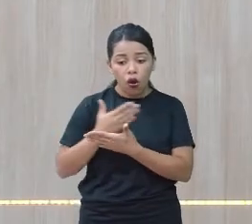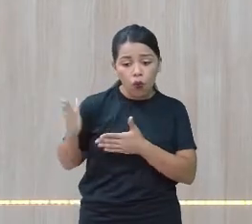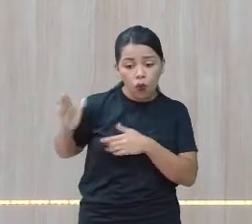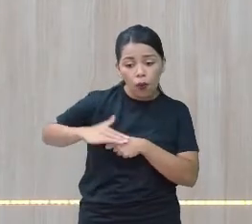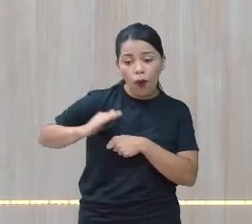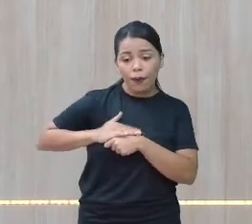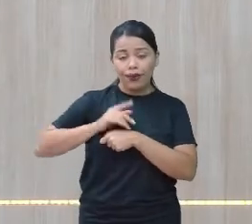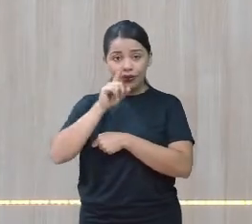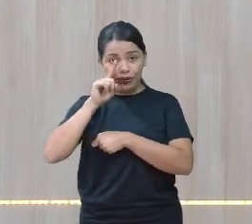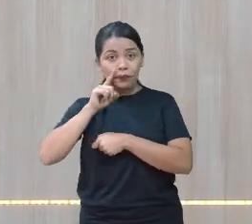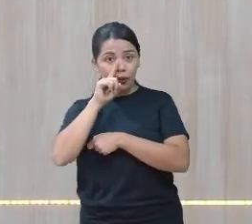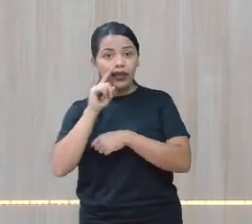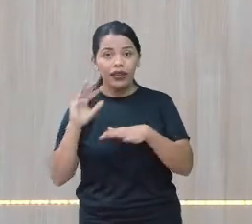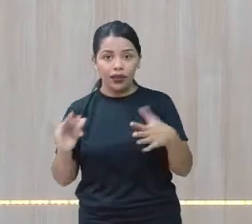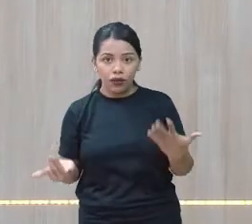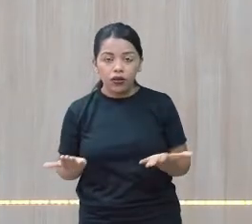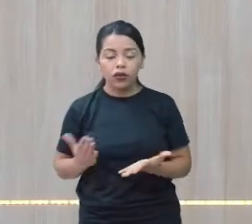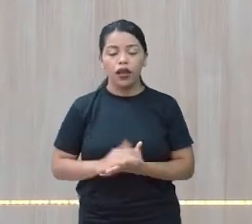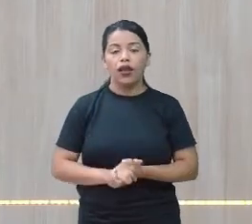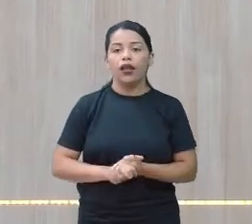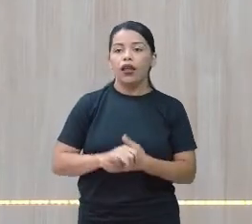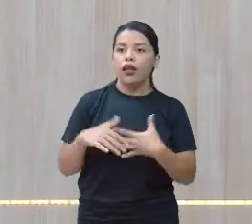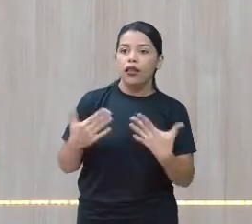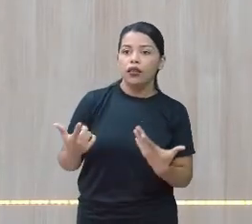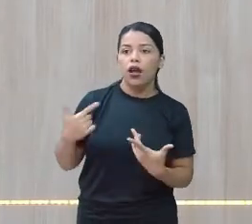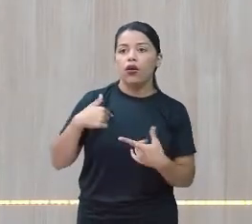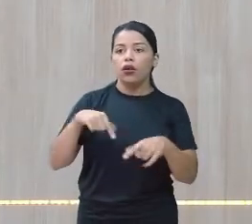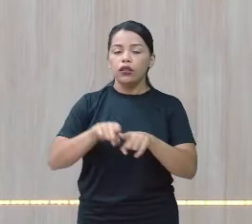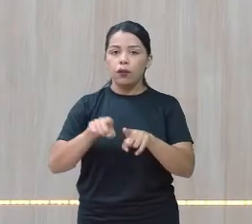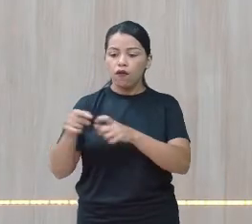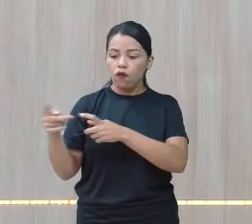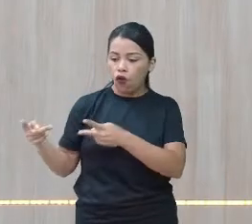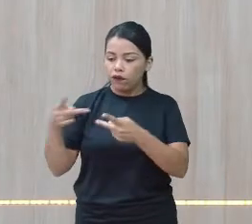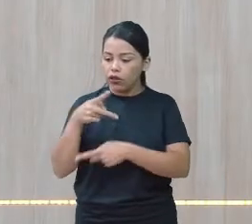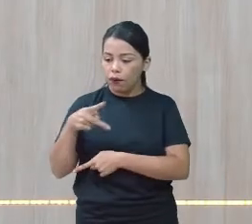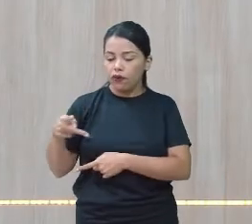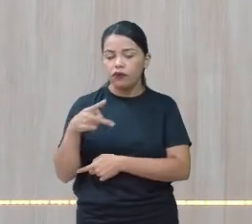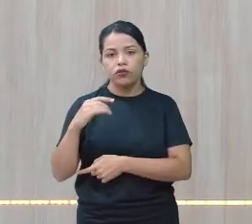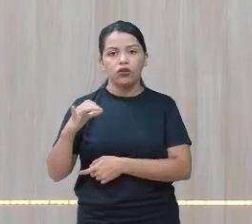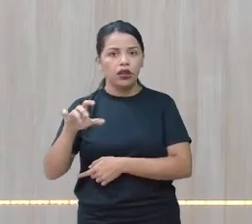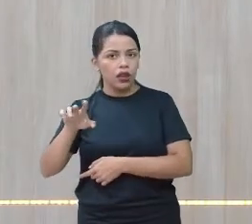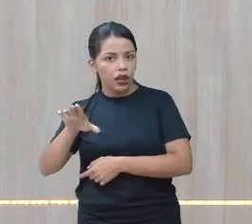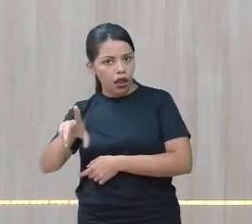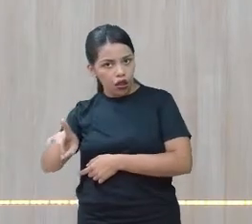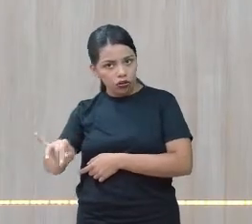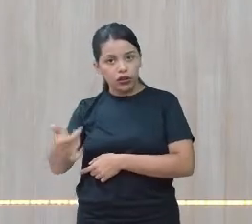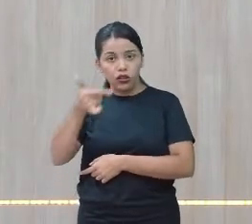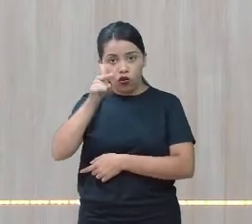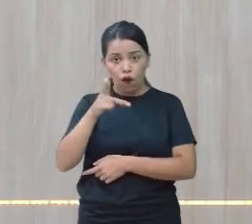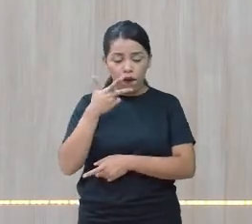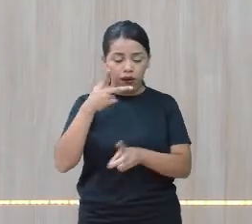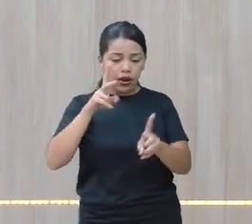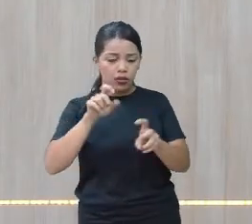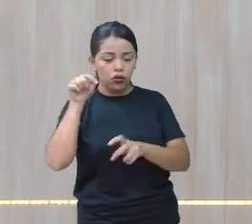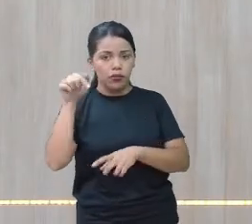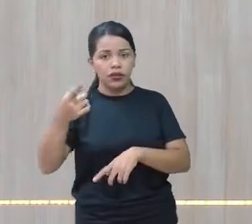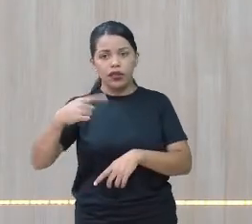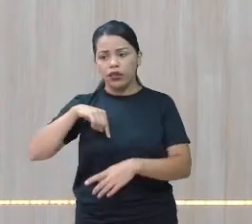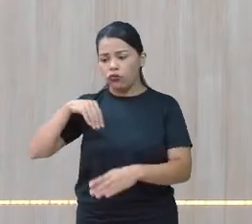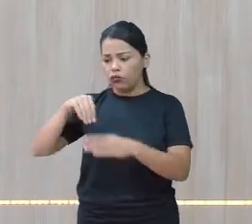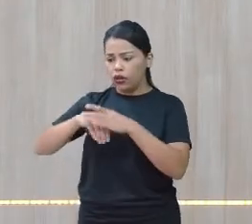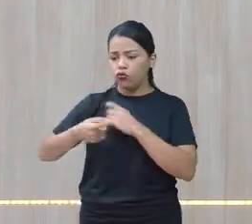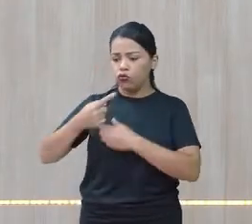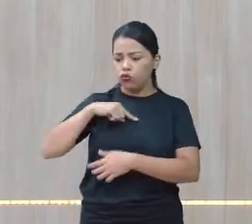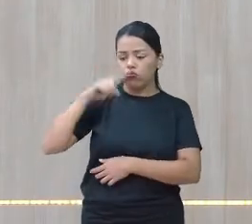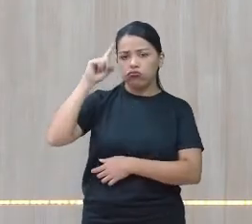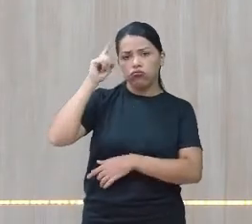respeito desse ato reflexo, eu também vou convidar a professora Cláudia, né? E aí, Cláudia, no nosso dia a dia, o que é que a gente pode